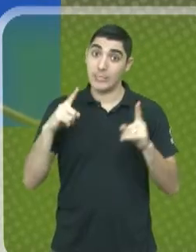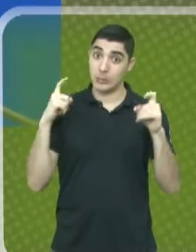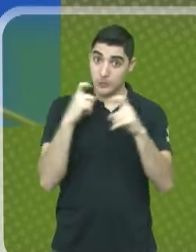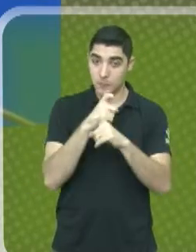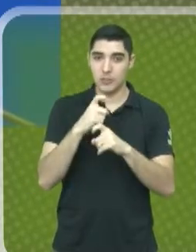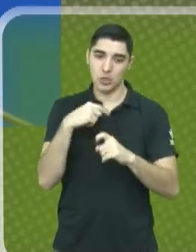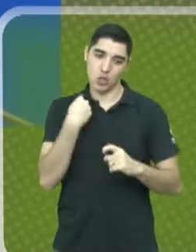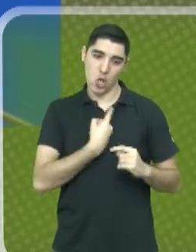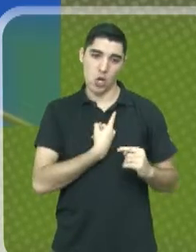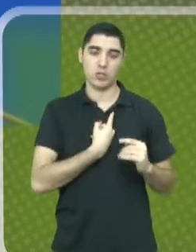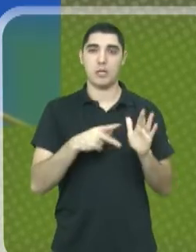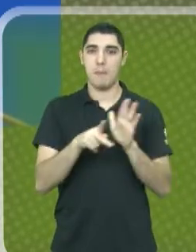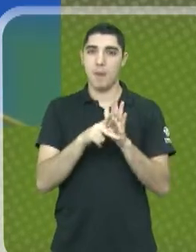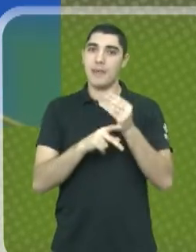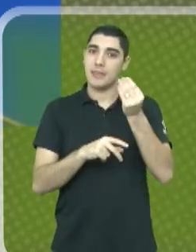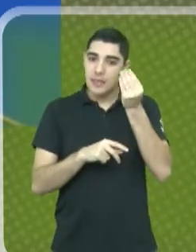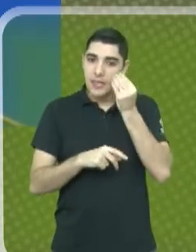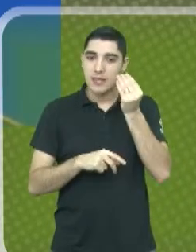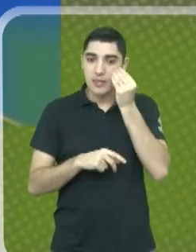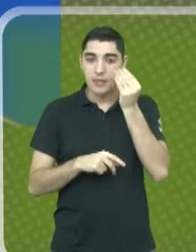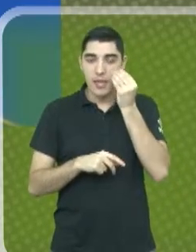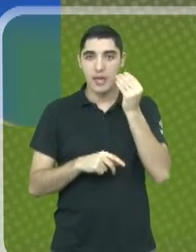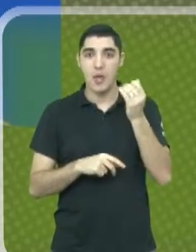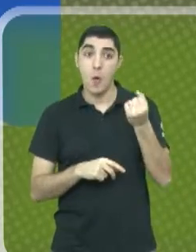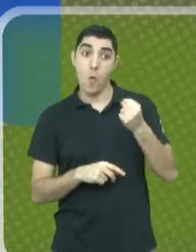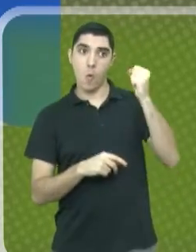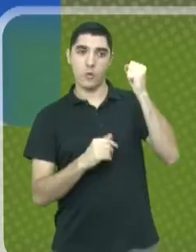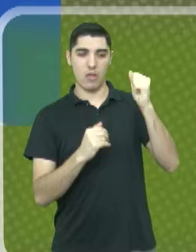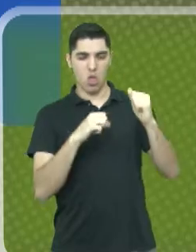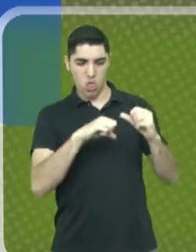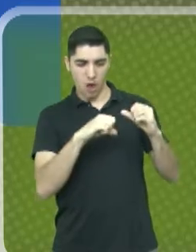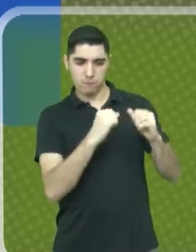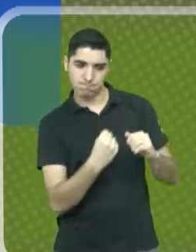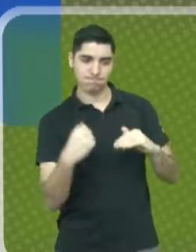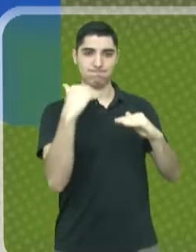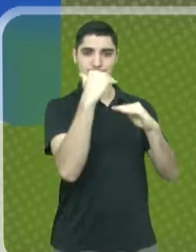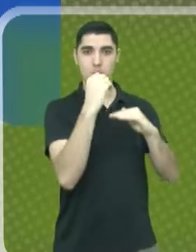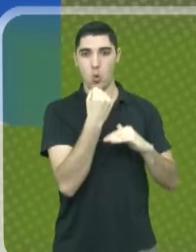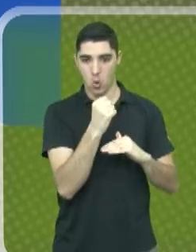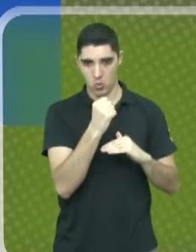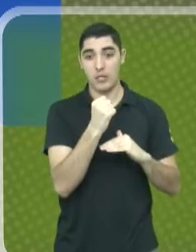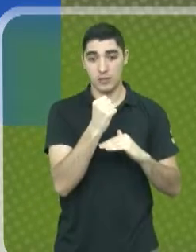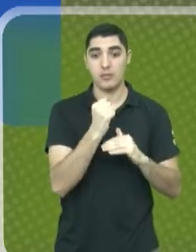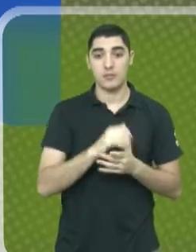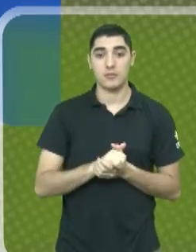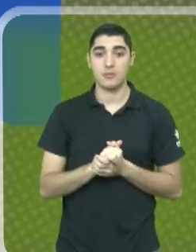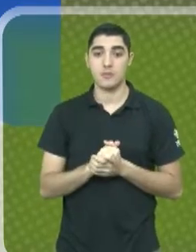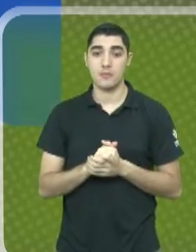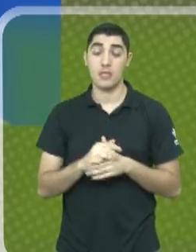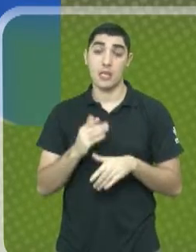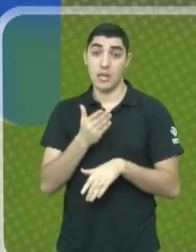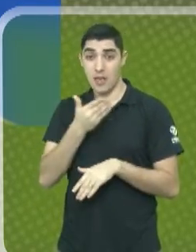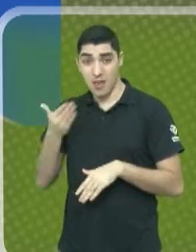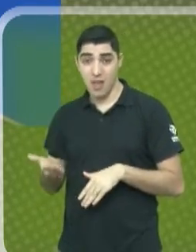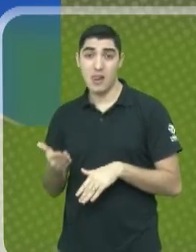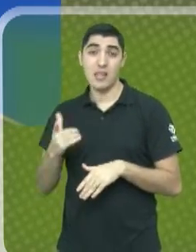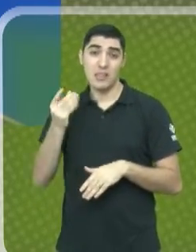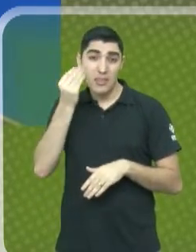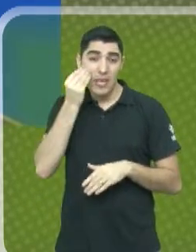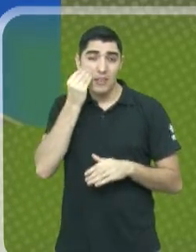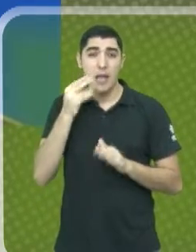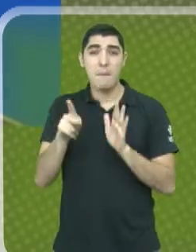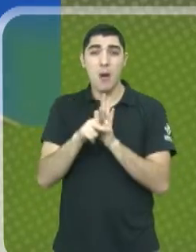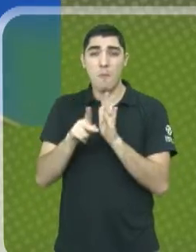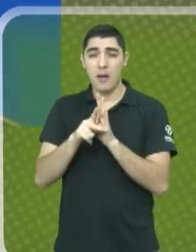equipes. A gente está em busca da 8ª colocação aí, 7ª colocação. E eles estão em busca de sair da zona